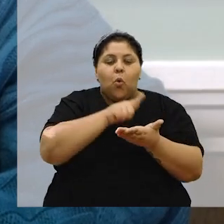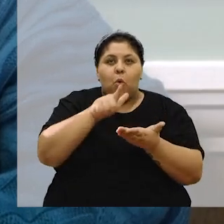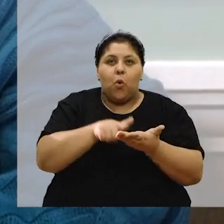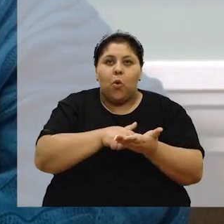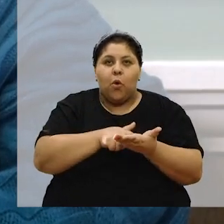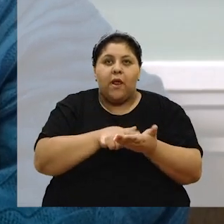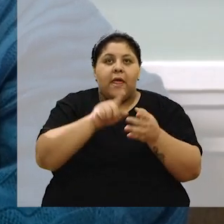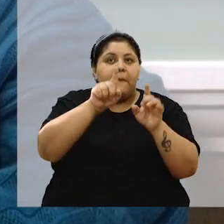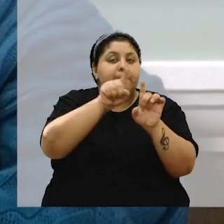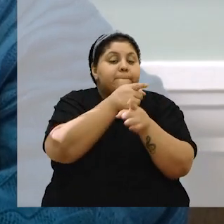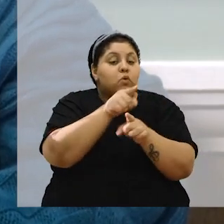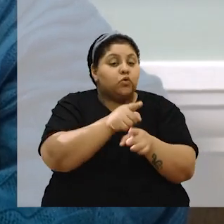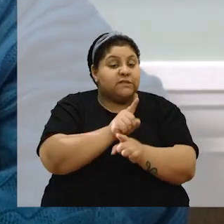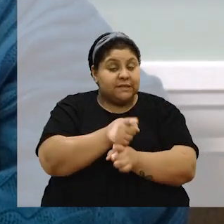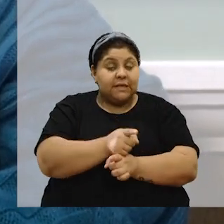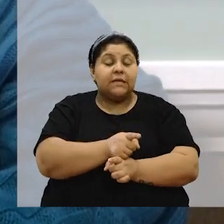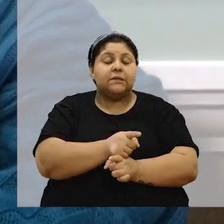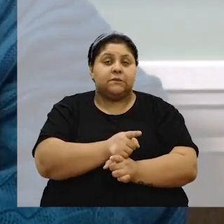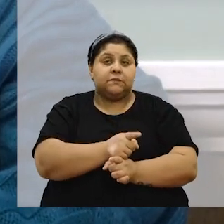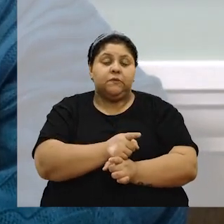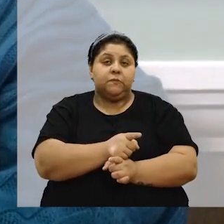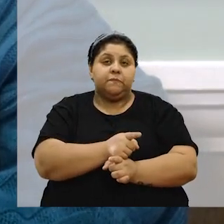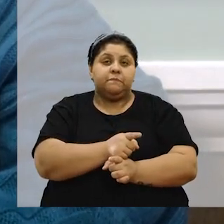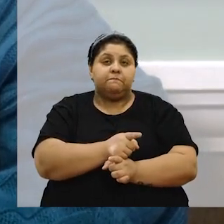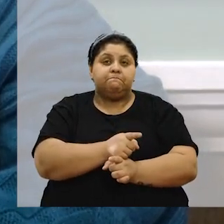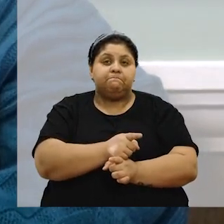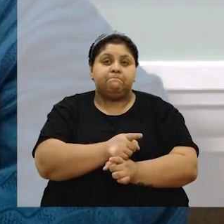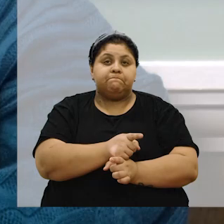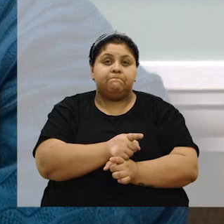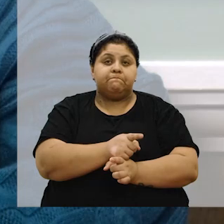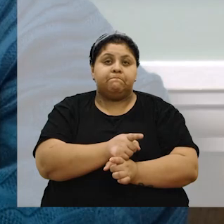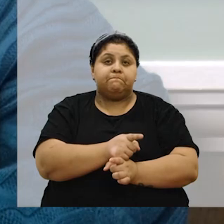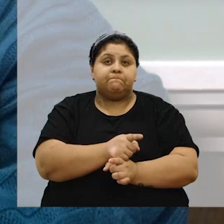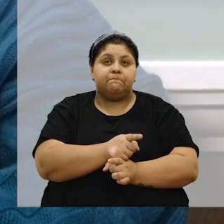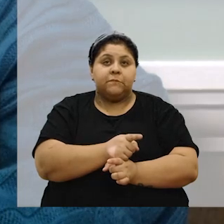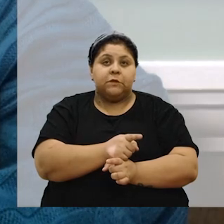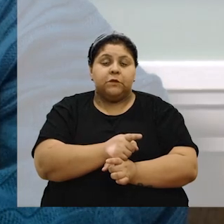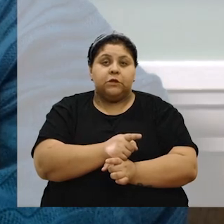livro dela. Ela é música, ela é